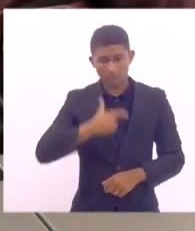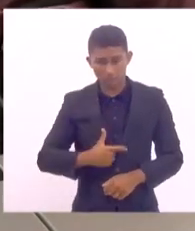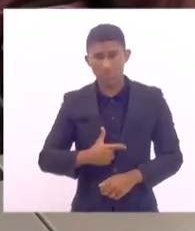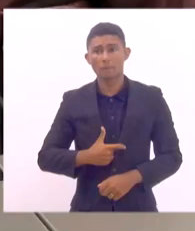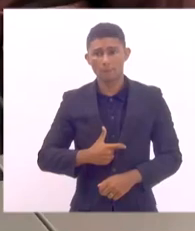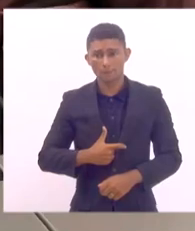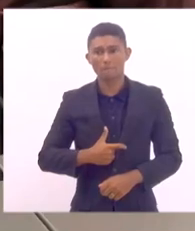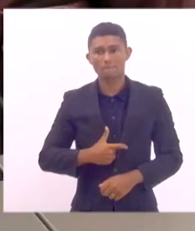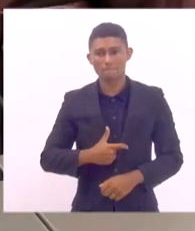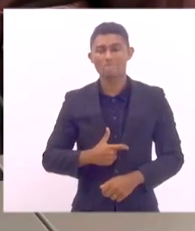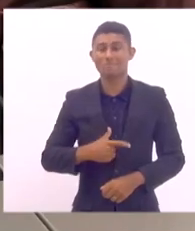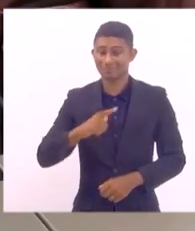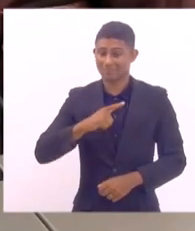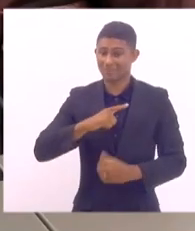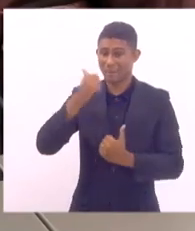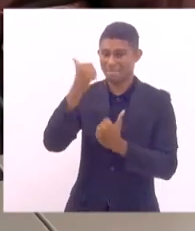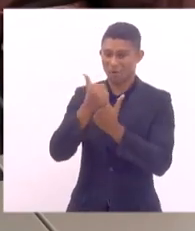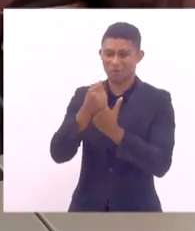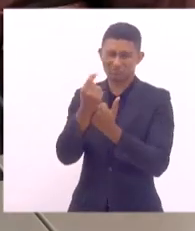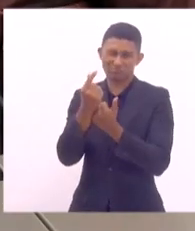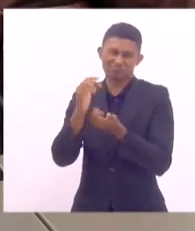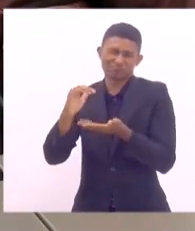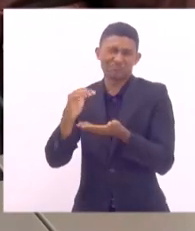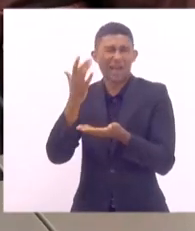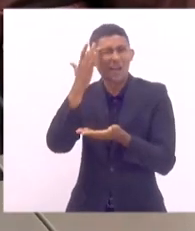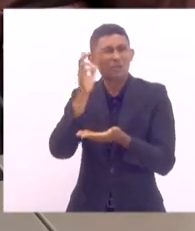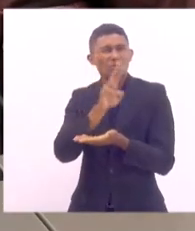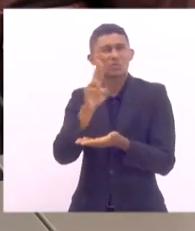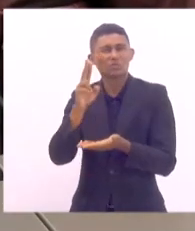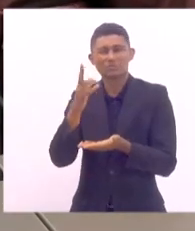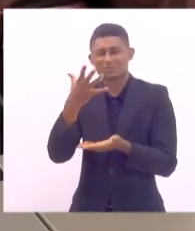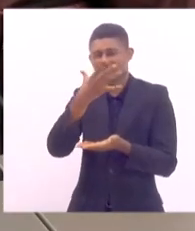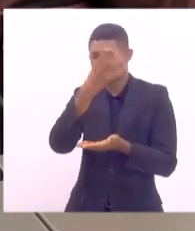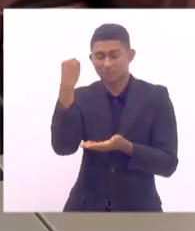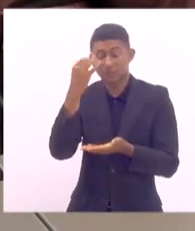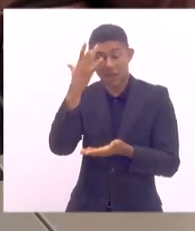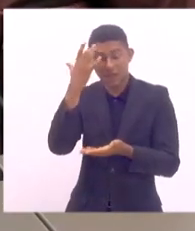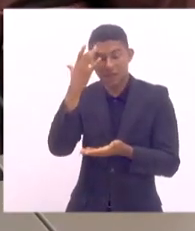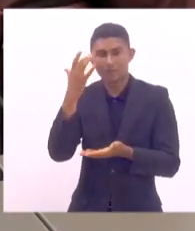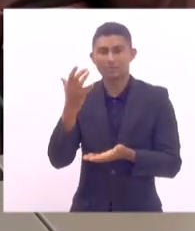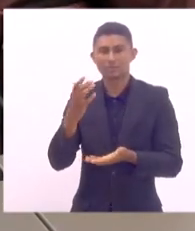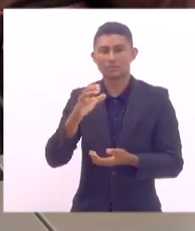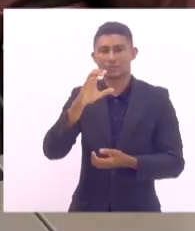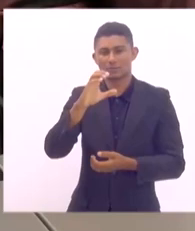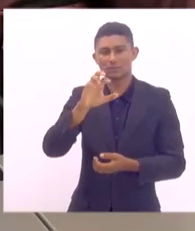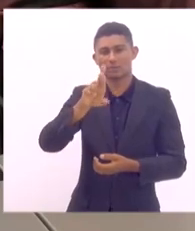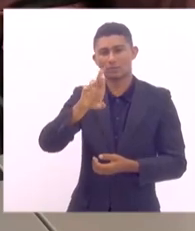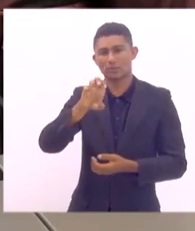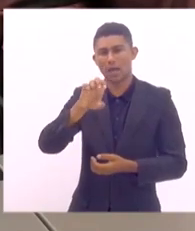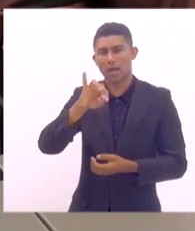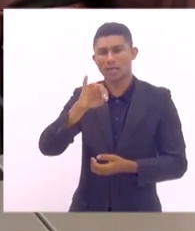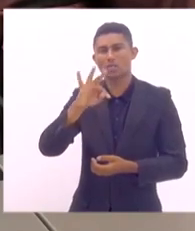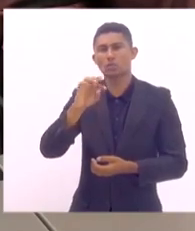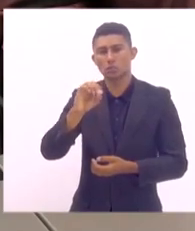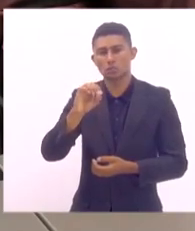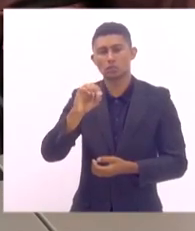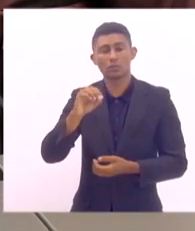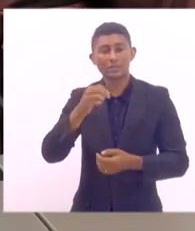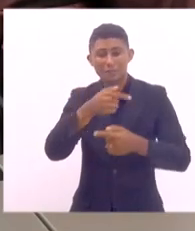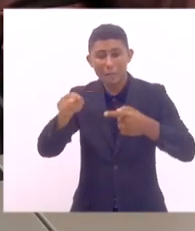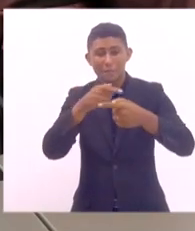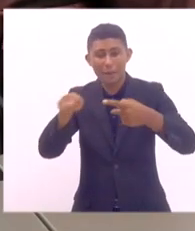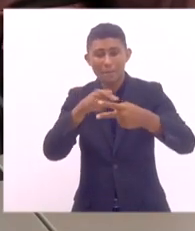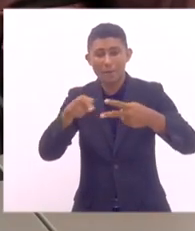da sexta qualquer coisa. O nome correto é Sexta Crédito, se eu não estou querendo falar. De quase toda